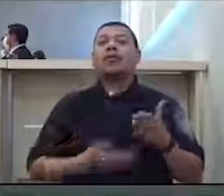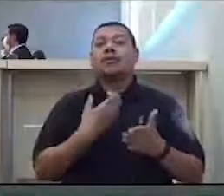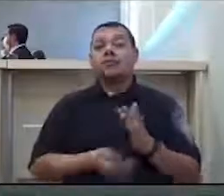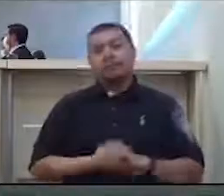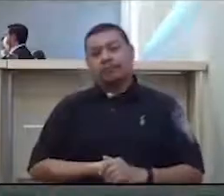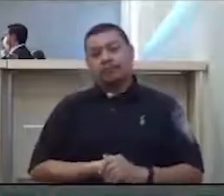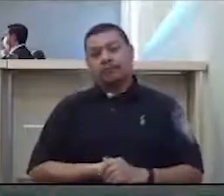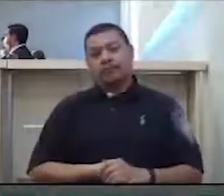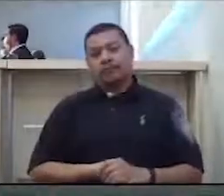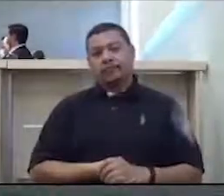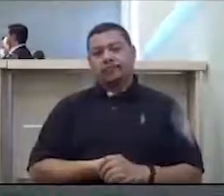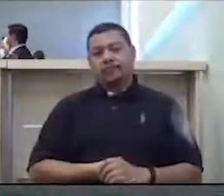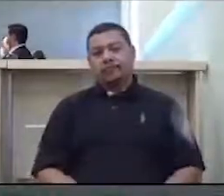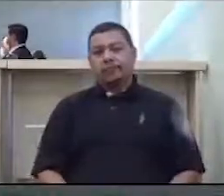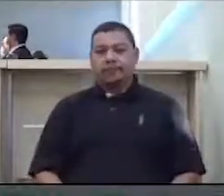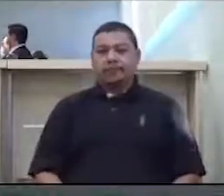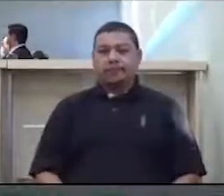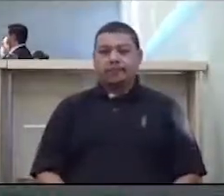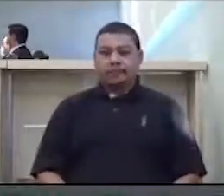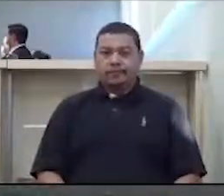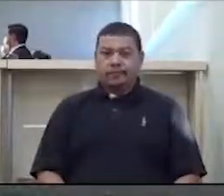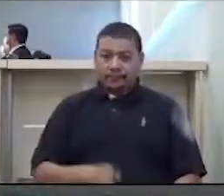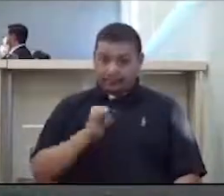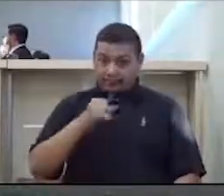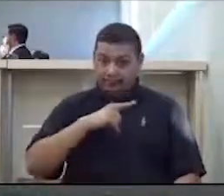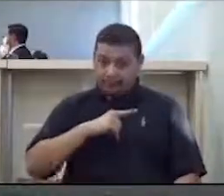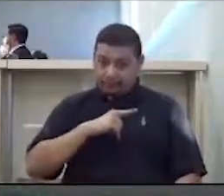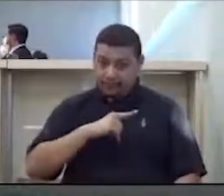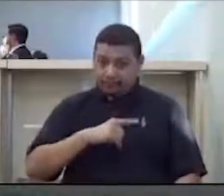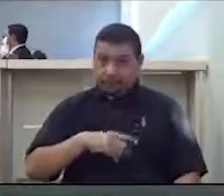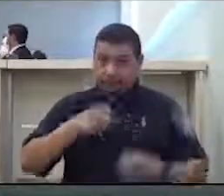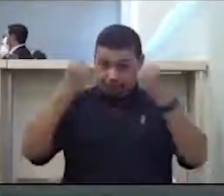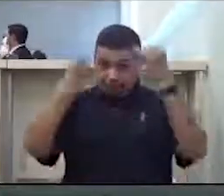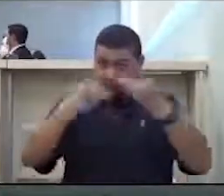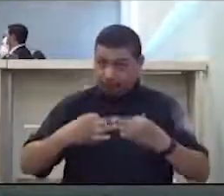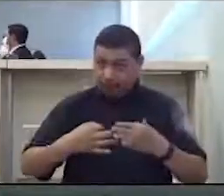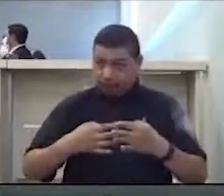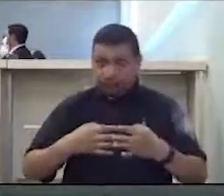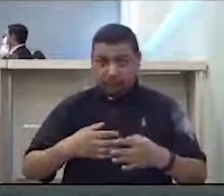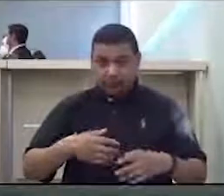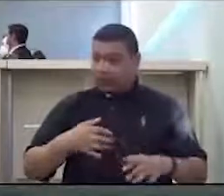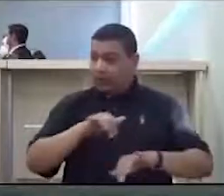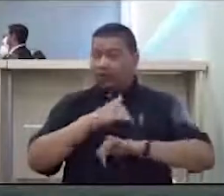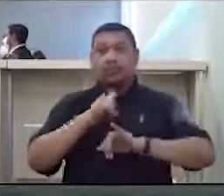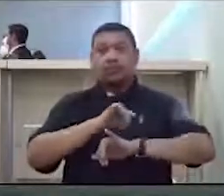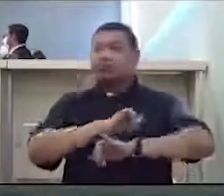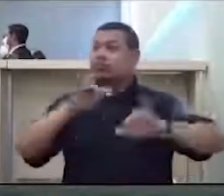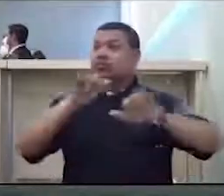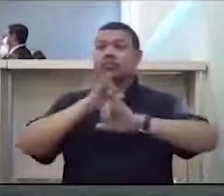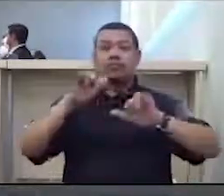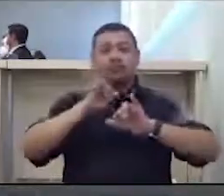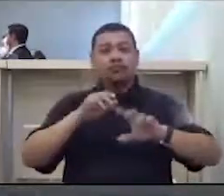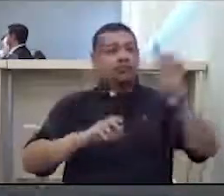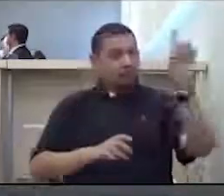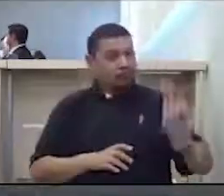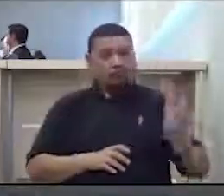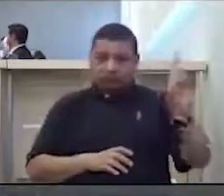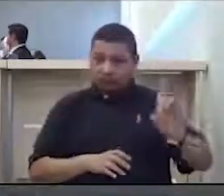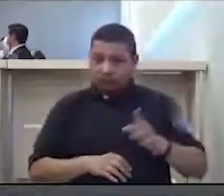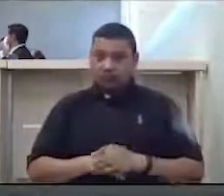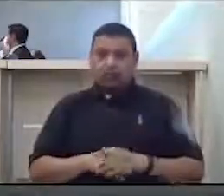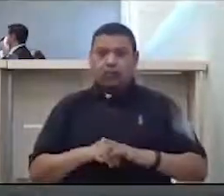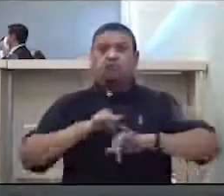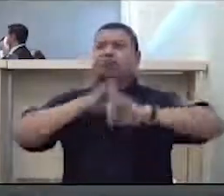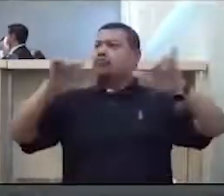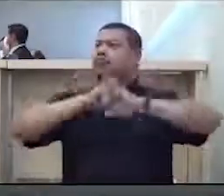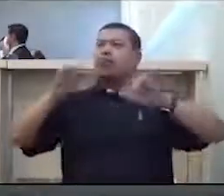exonerado? E se tiver alguma coisa para falar, que fala na frente nossa e da direção também. Se é para abrir o verbo, vamos abrir o